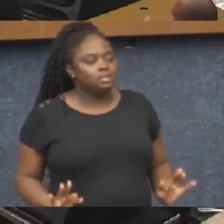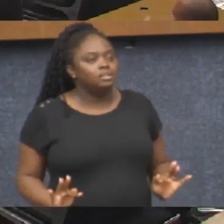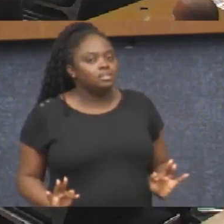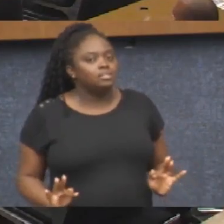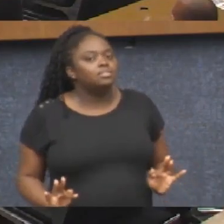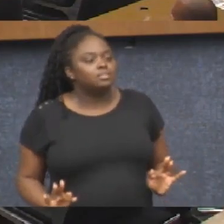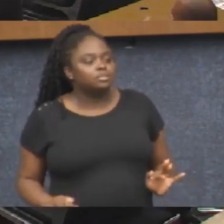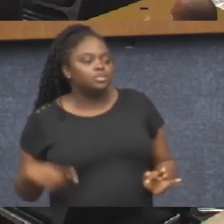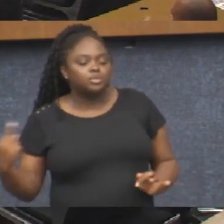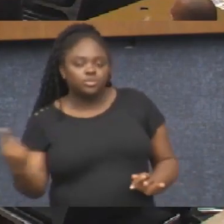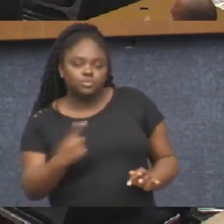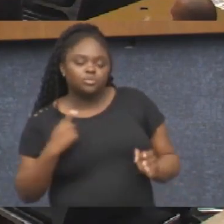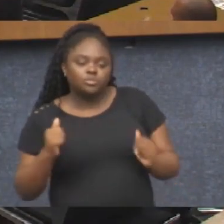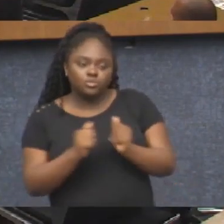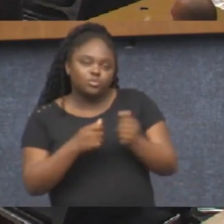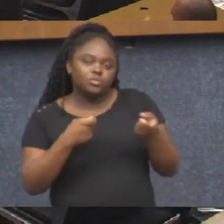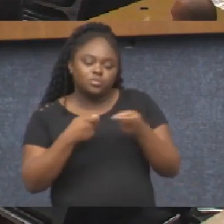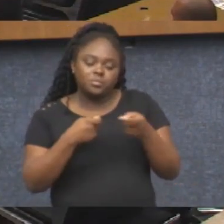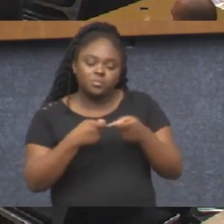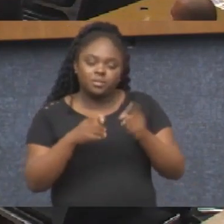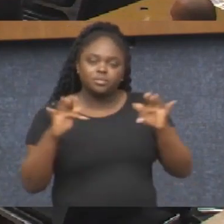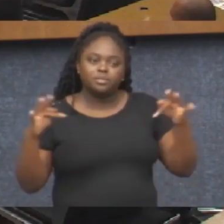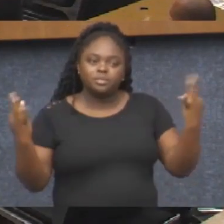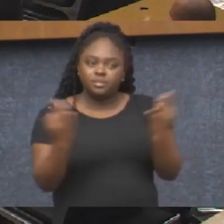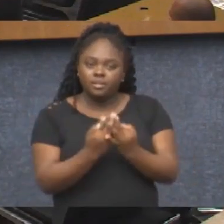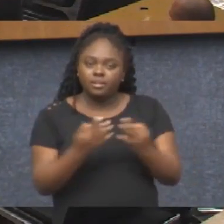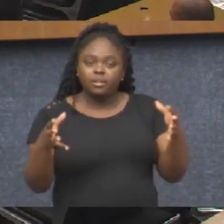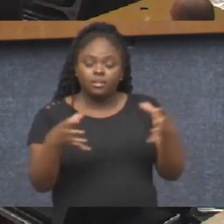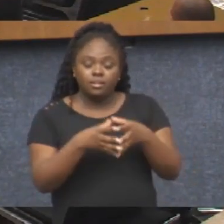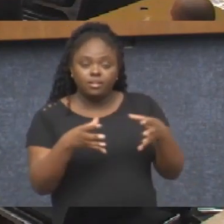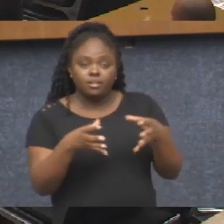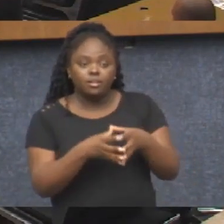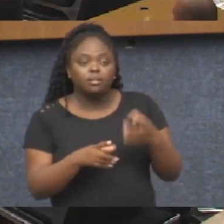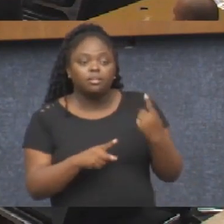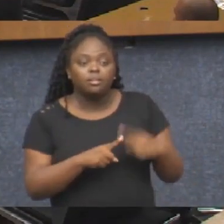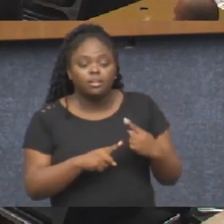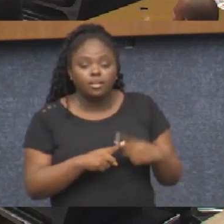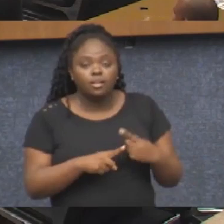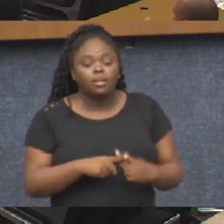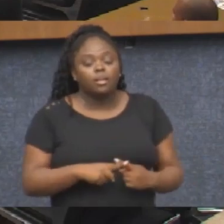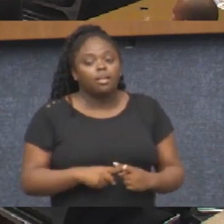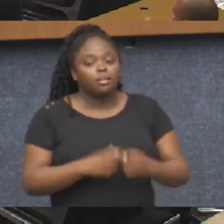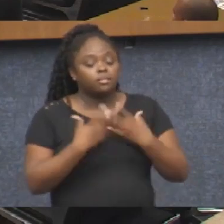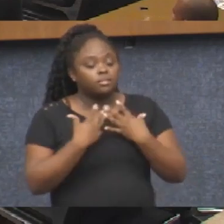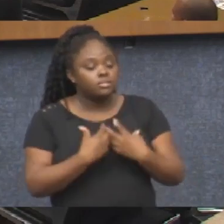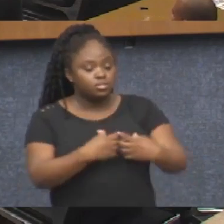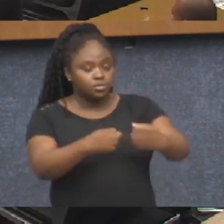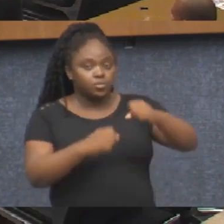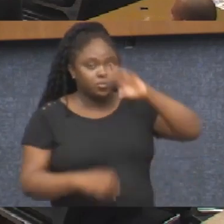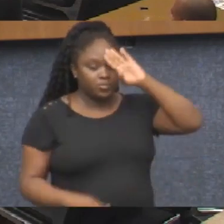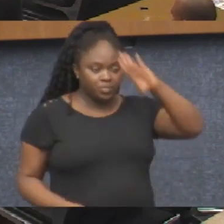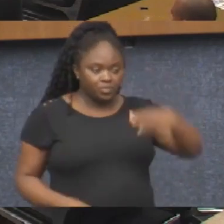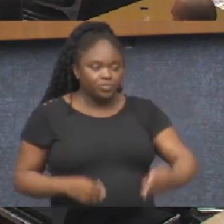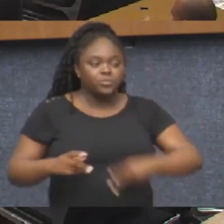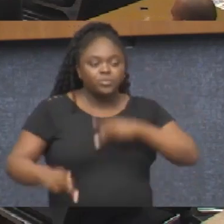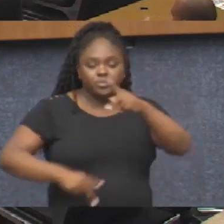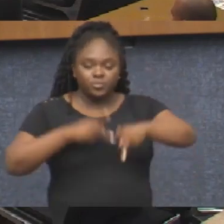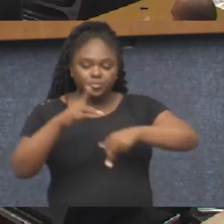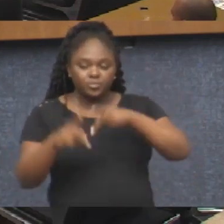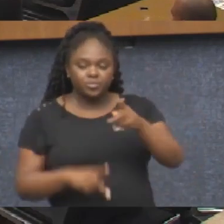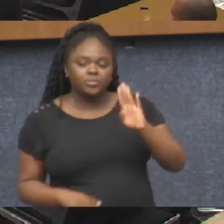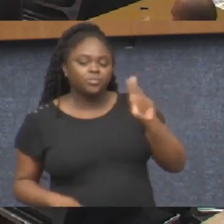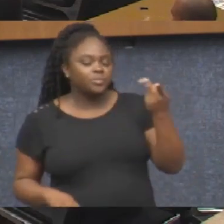como MFCs, né, como médicas e médicos de família e comunidade, por estar recebendo uma homenagem do povo